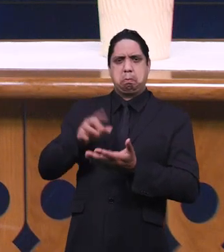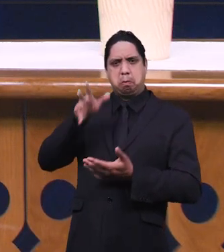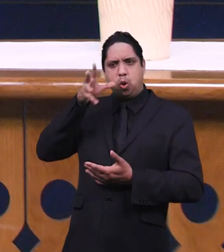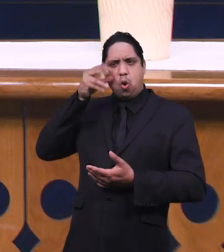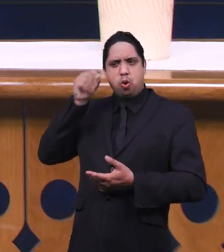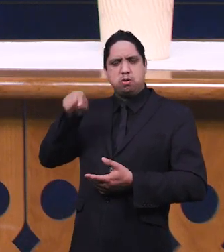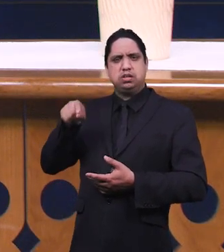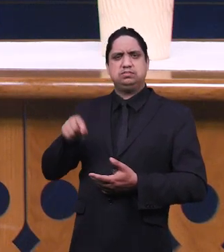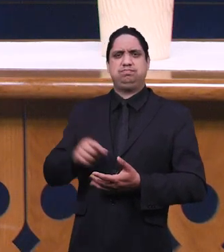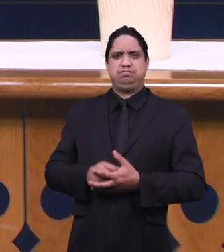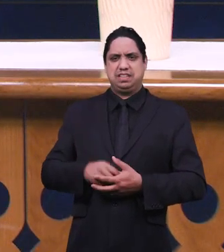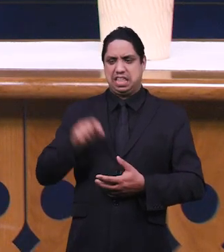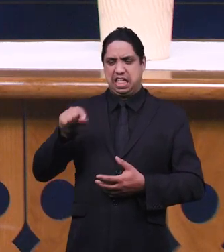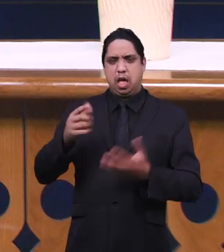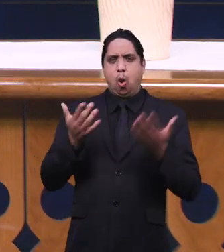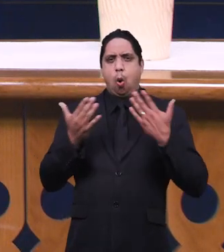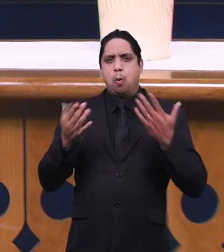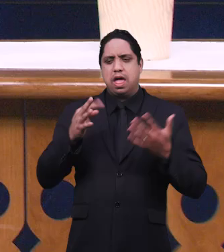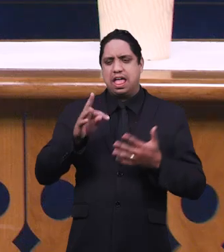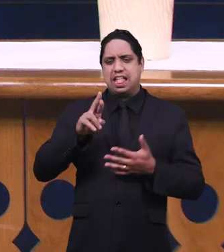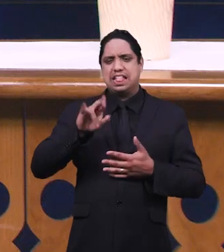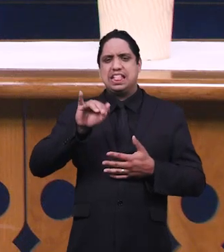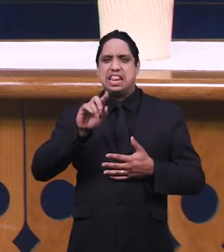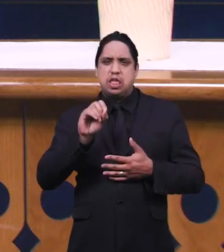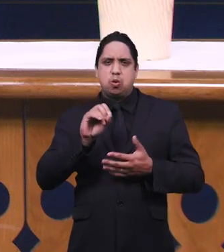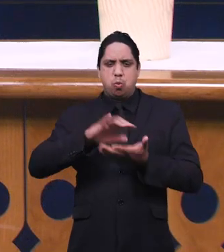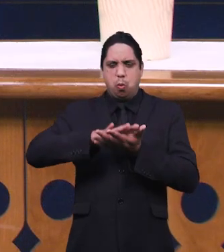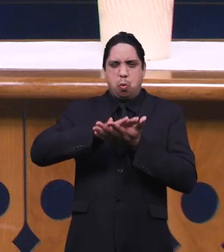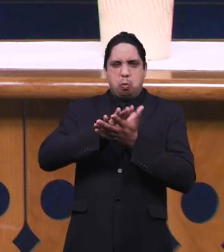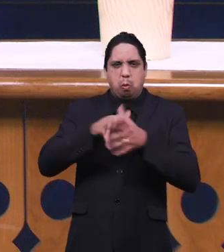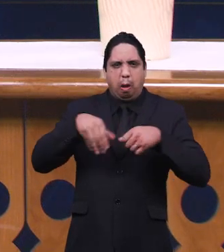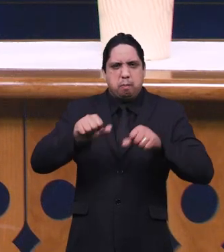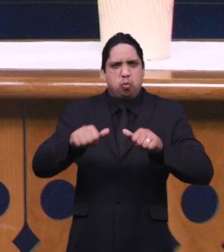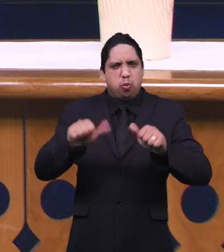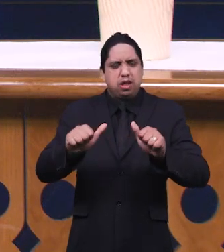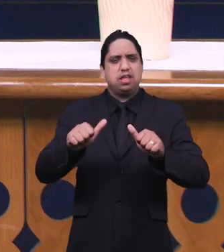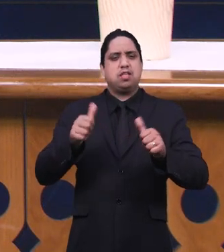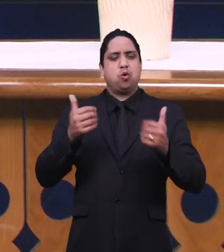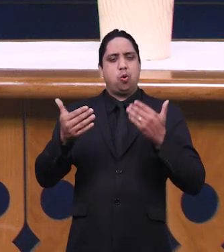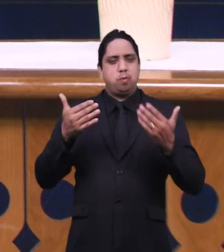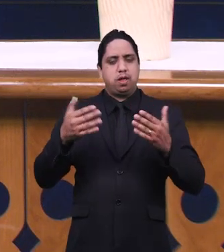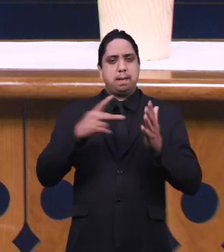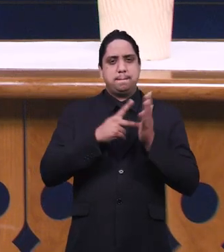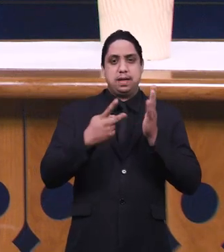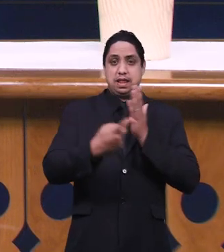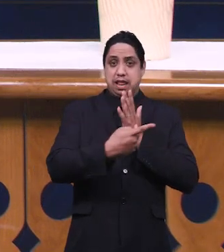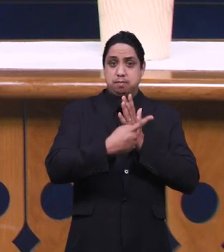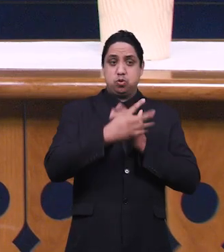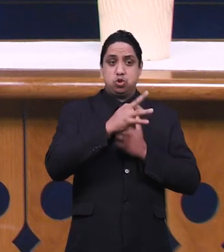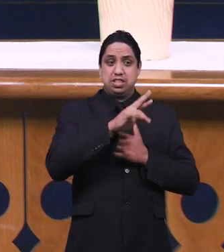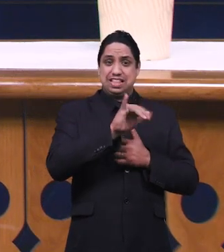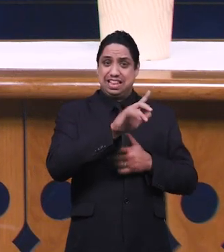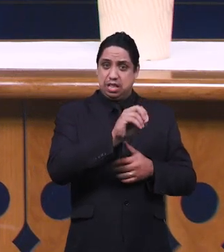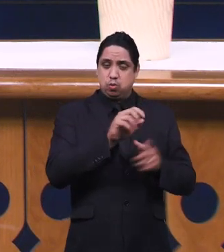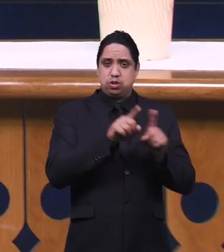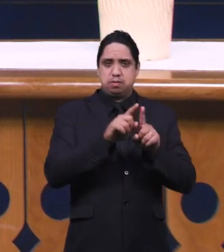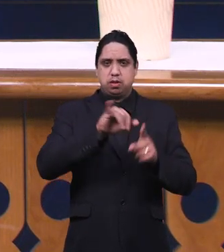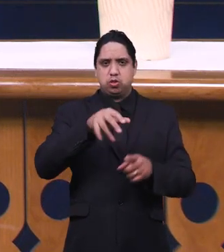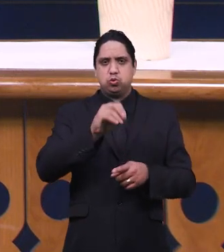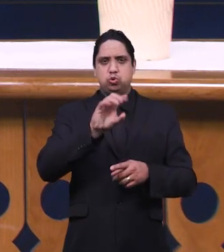desse trigo que foi moído conforme a parábola do trigo e do joio, que está